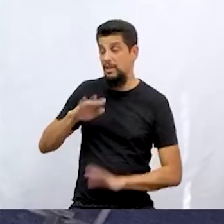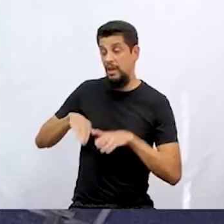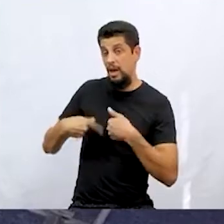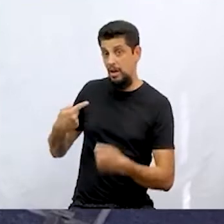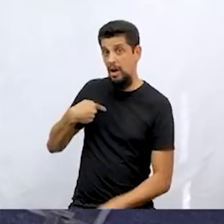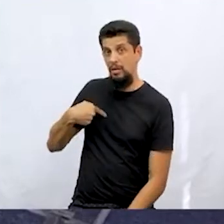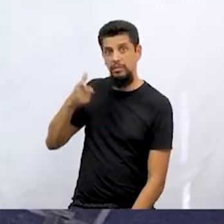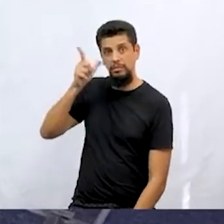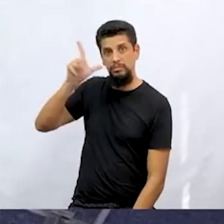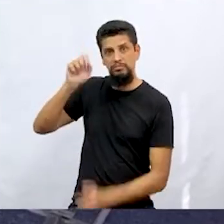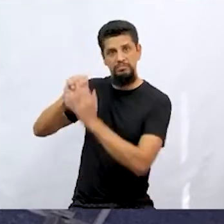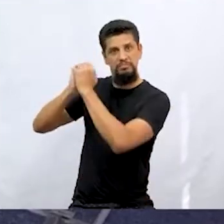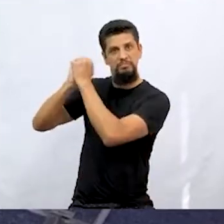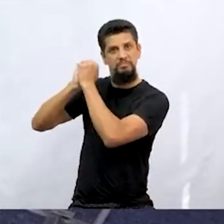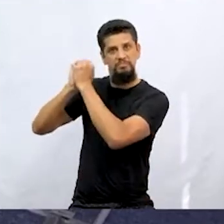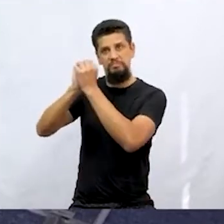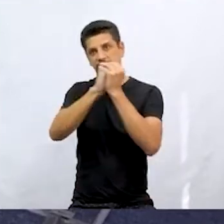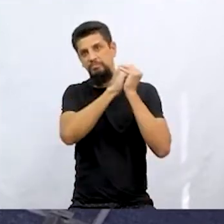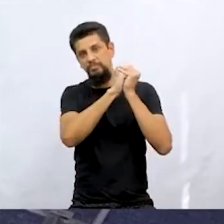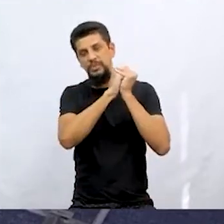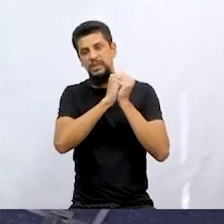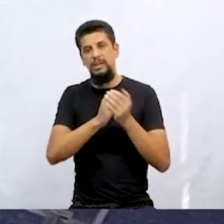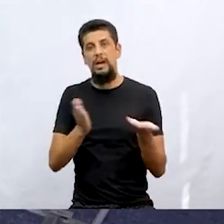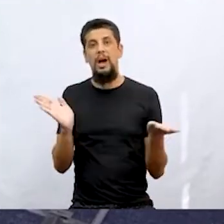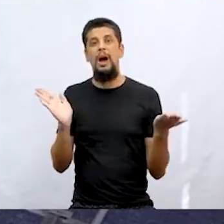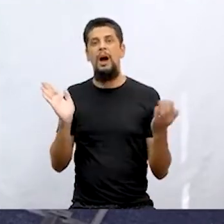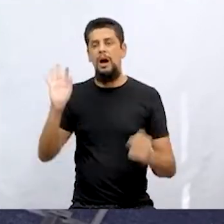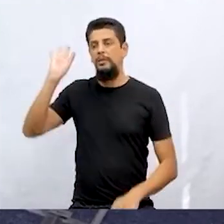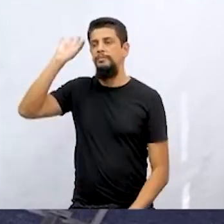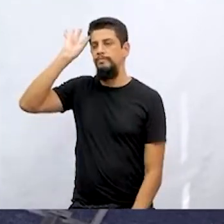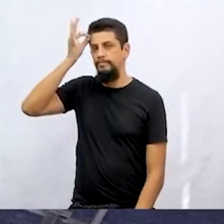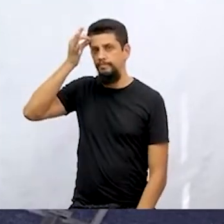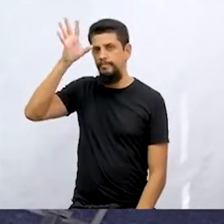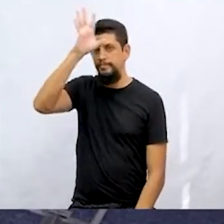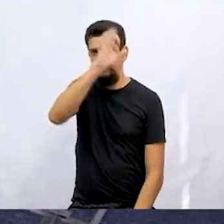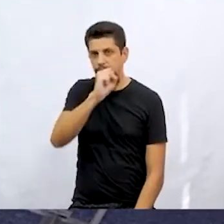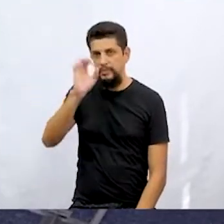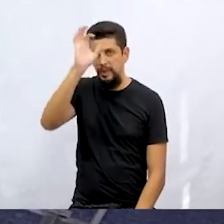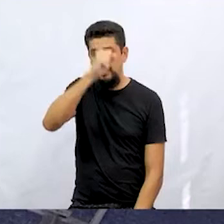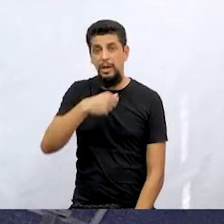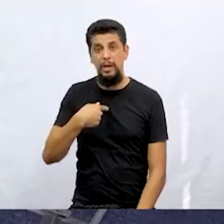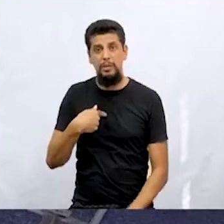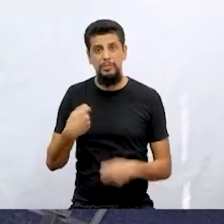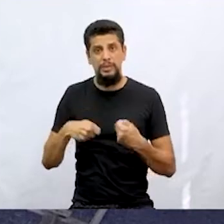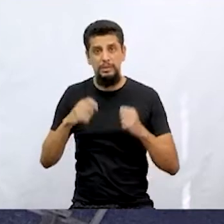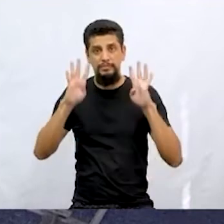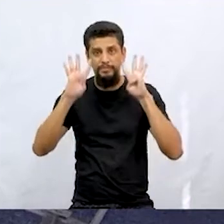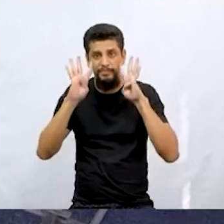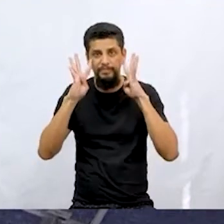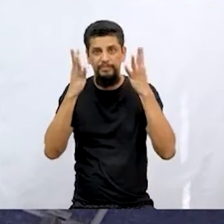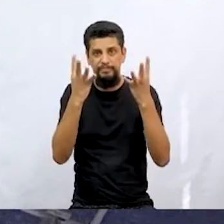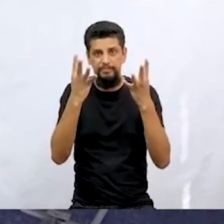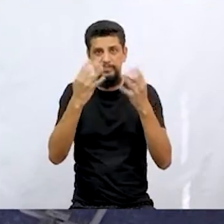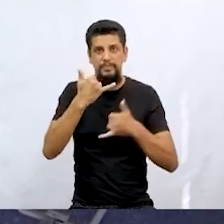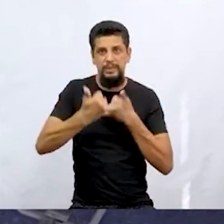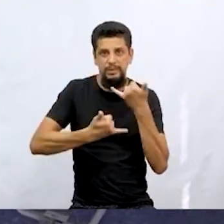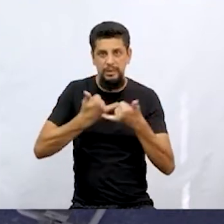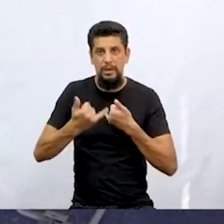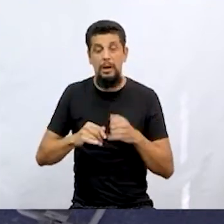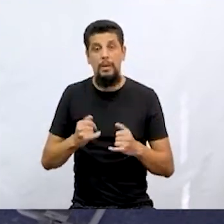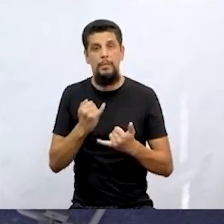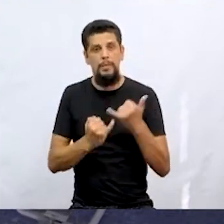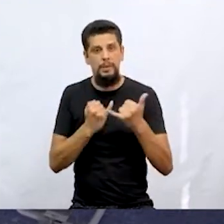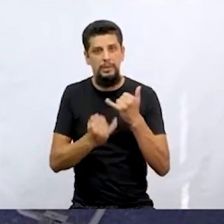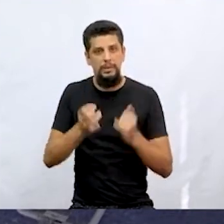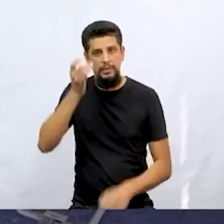ganhei. Então vou fazer o quê? Então agora eu já aprendi, eu tinha que ter prestado mais atenção, professora Simone, nas regras. Isso,